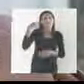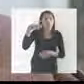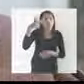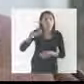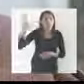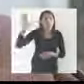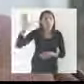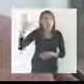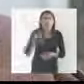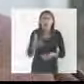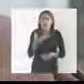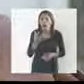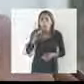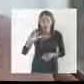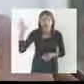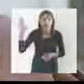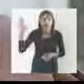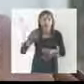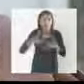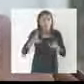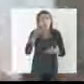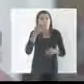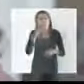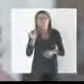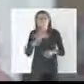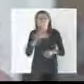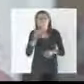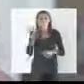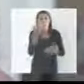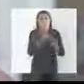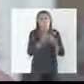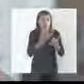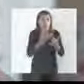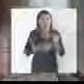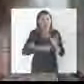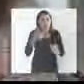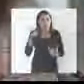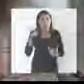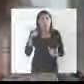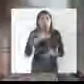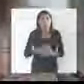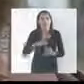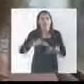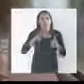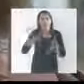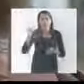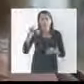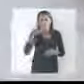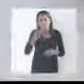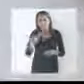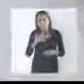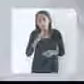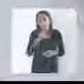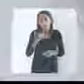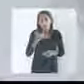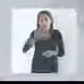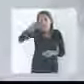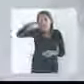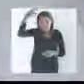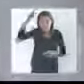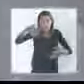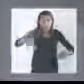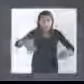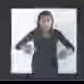queria entrar. Aí o pai dele, não, você vai estudar. Aí o pai dele veio a falecer. O Neto sofreu muito, muito.